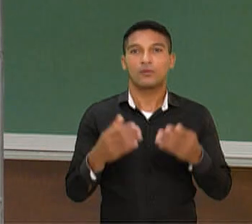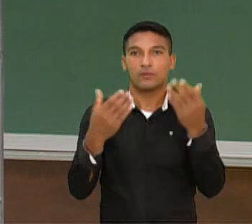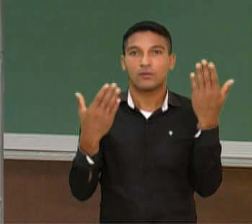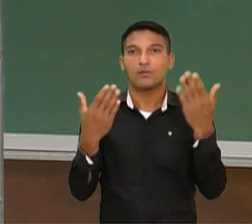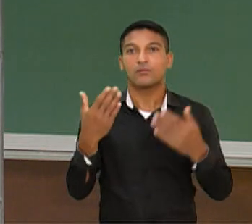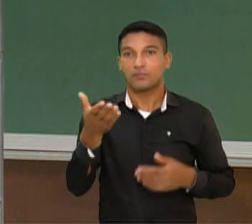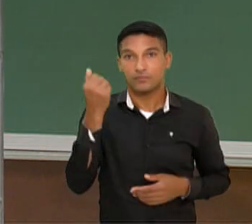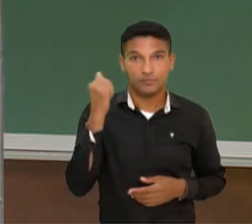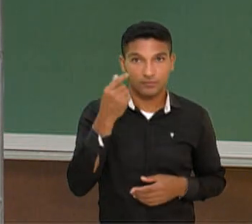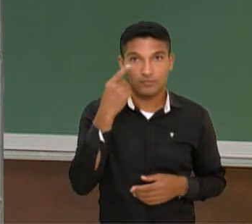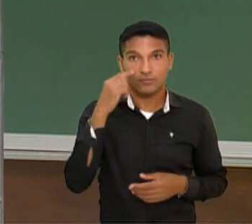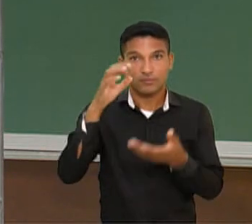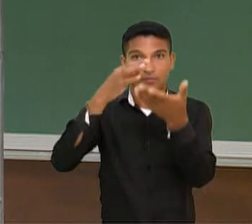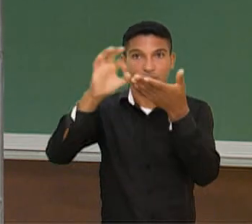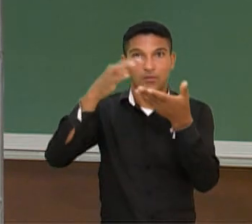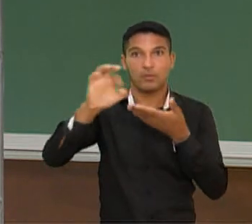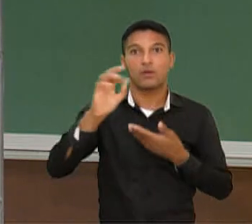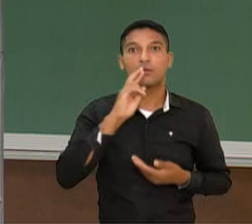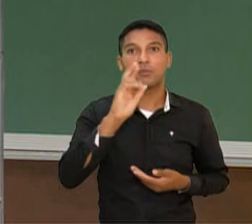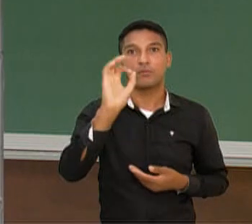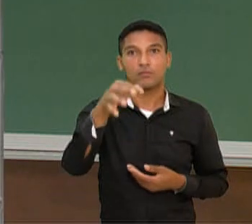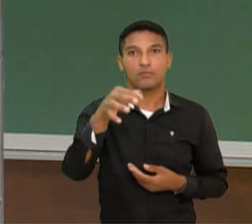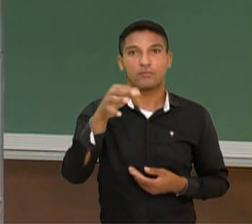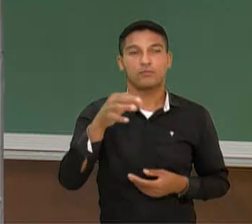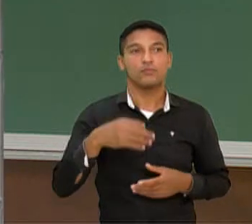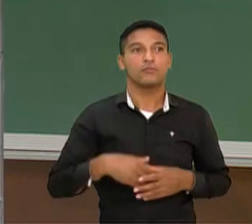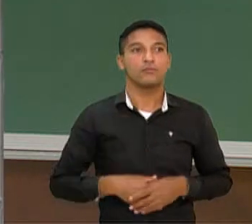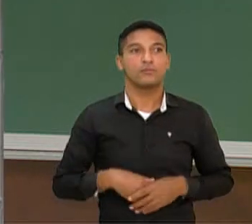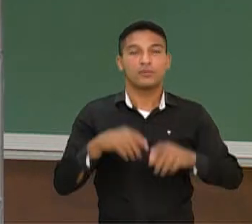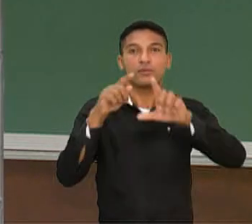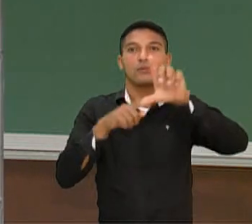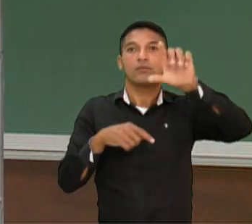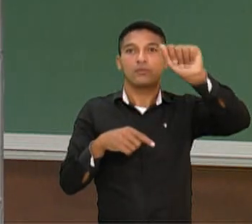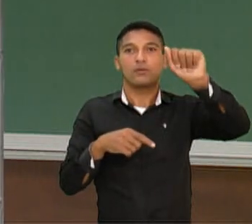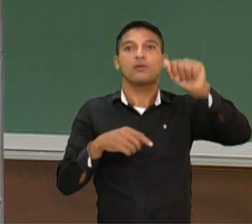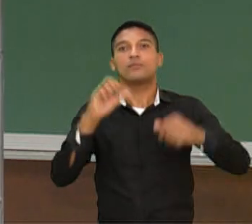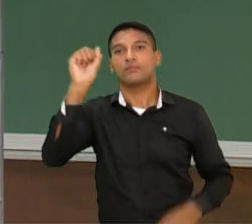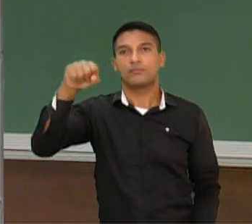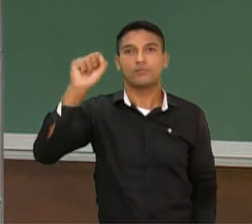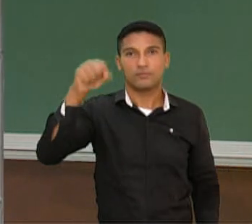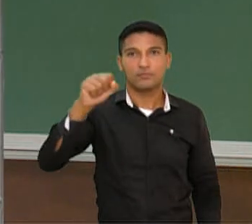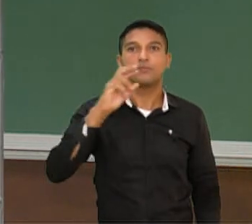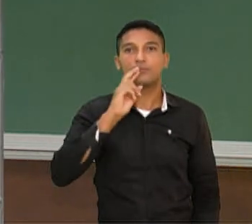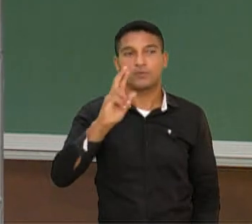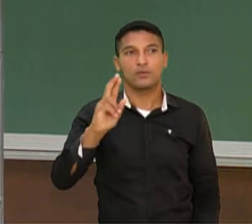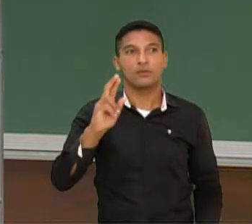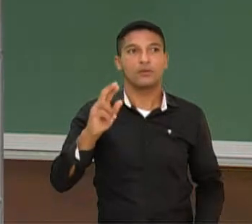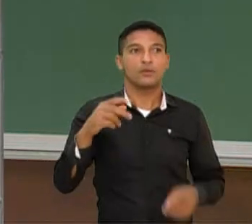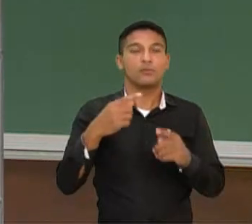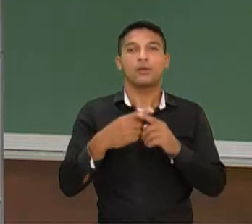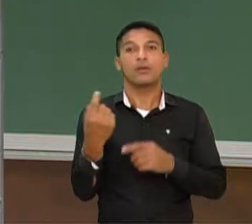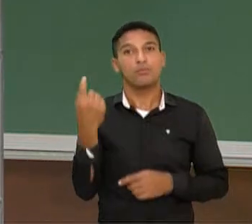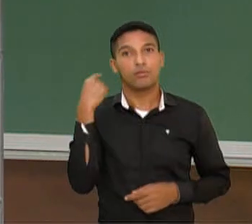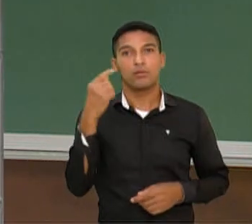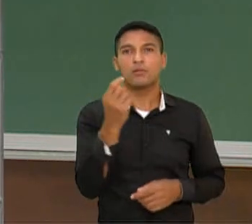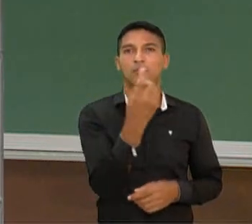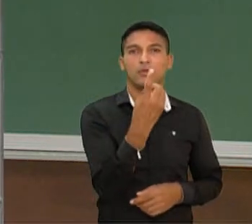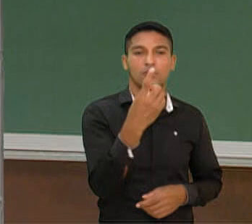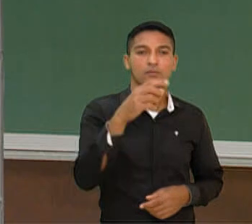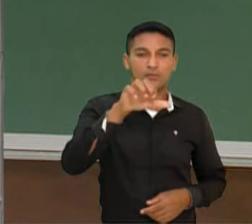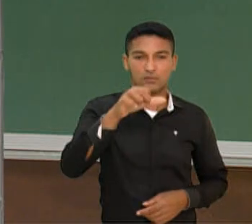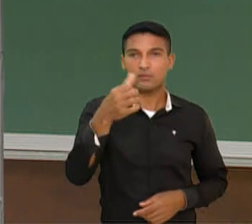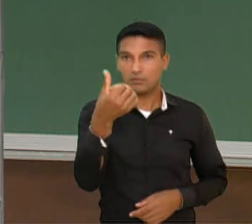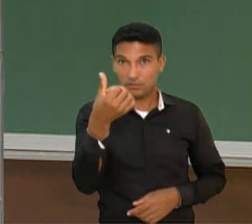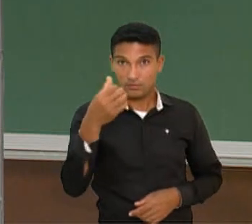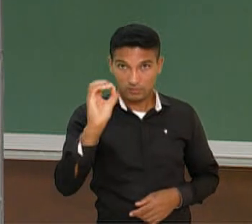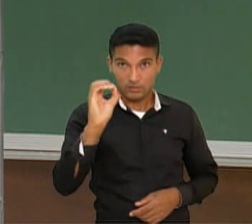Então vamos lá, pessoal, verificar a alternativa correta. Letra A. Sim, nós vemos que até meados de 1960, onde